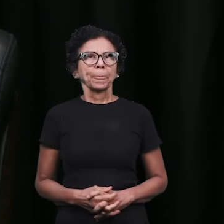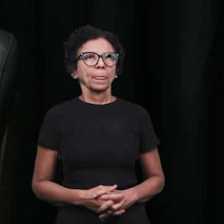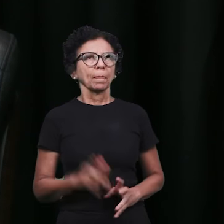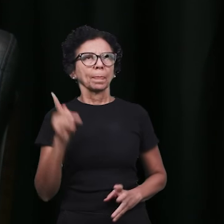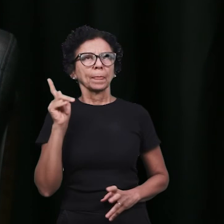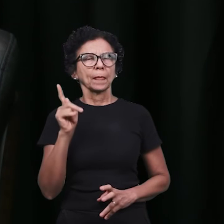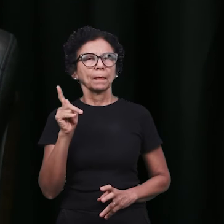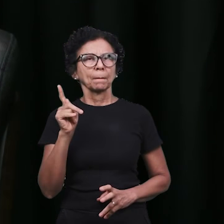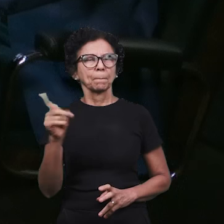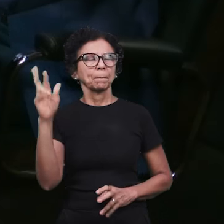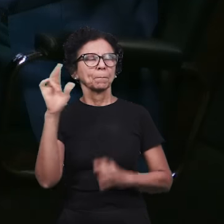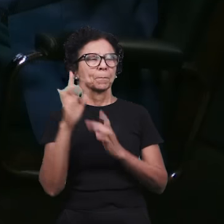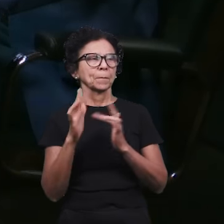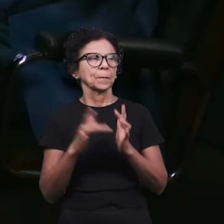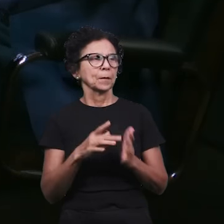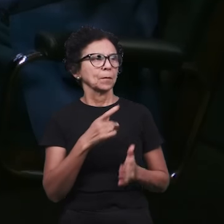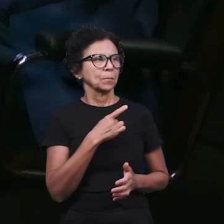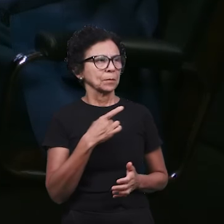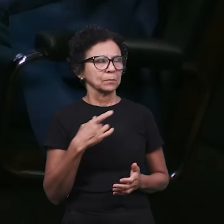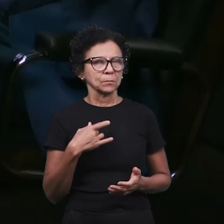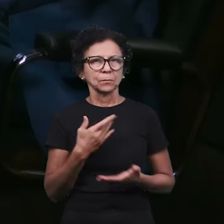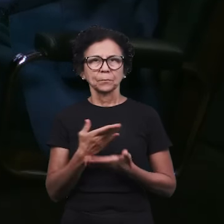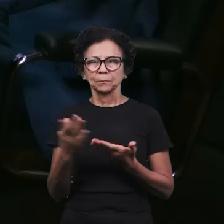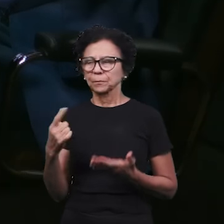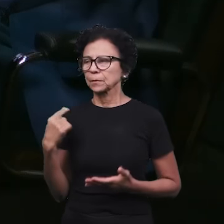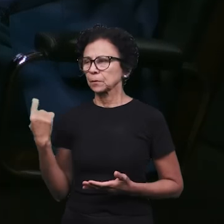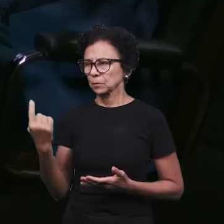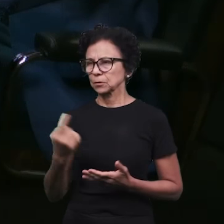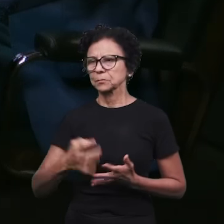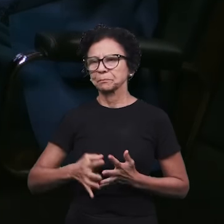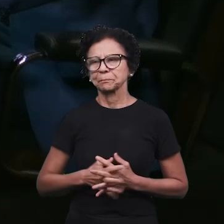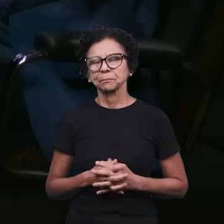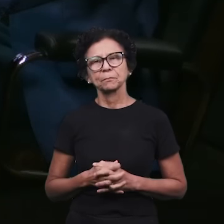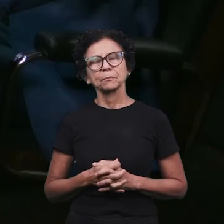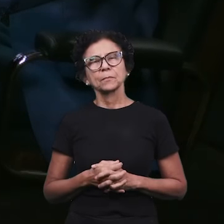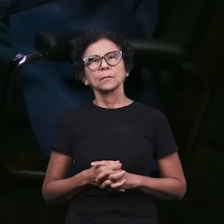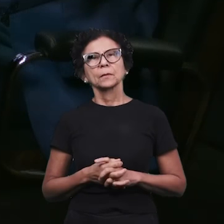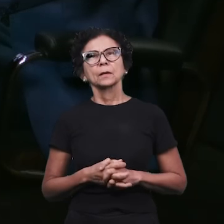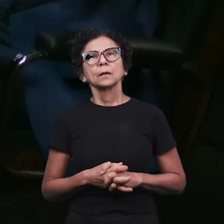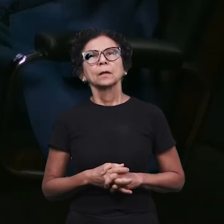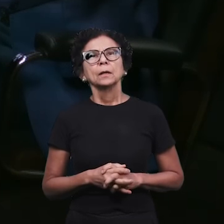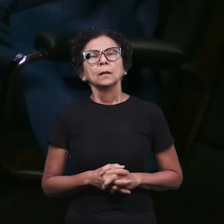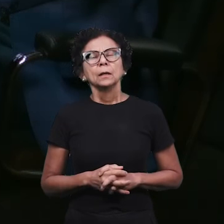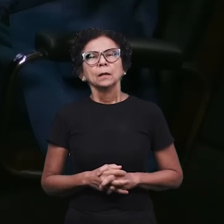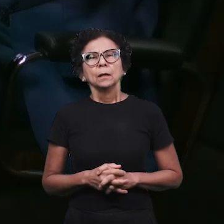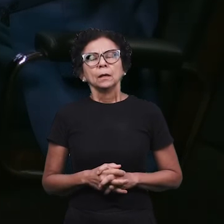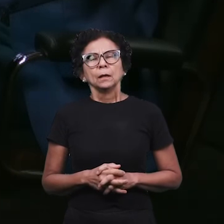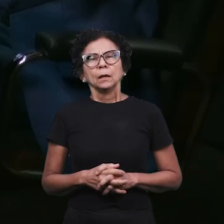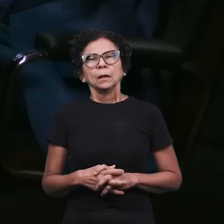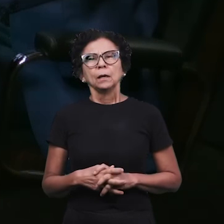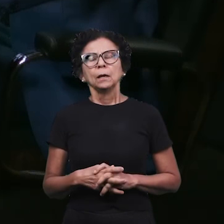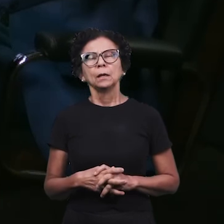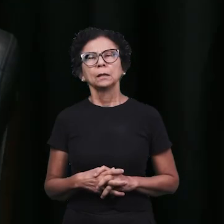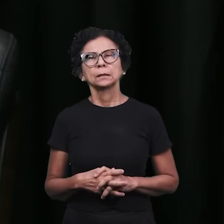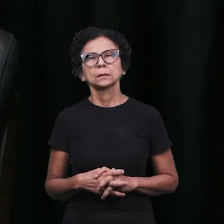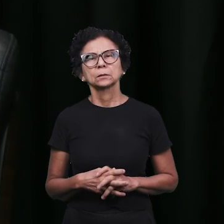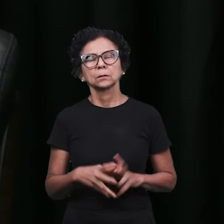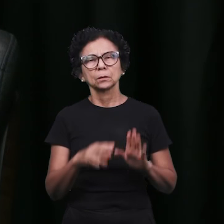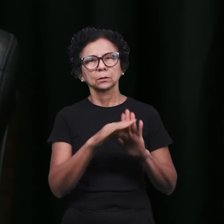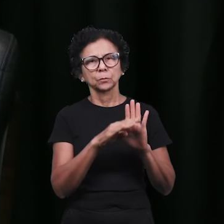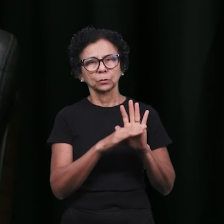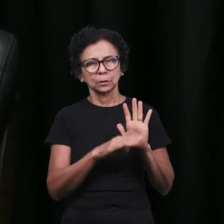aqui conosco mais uma vez o pastor Luiz Carlos. Pastor Luiz, a paz do Senhor. A paz do Senhor a todos.